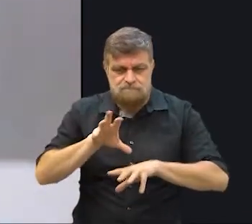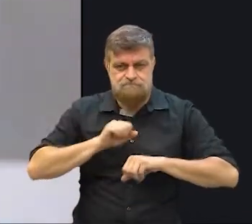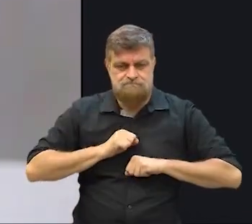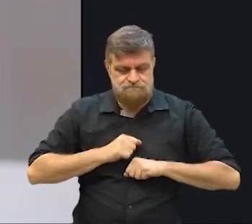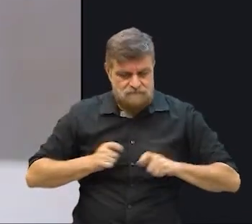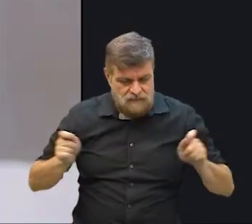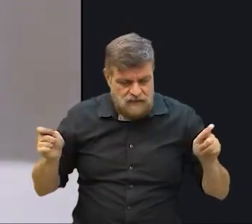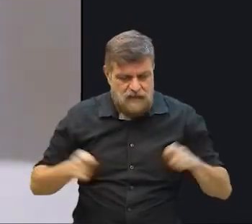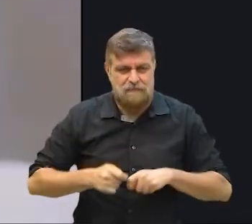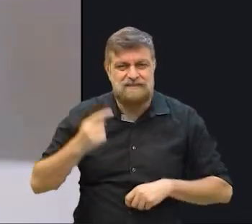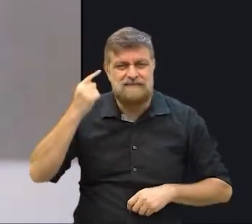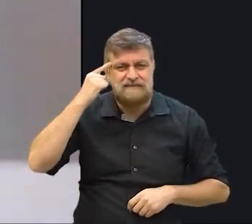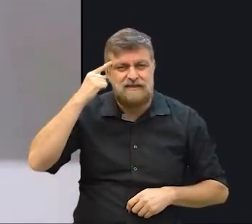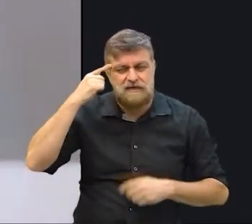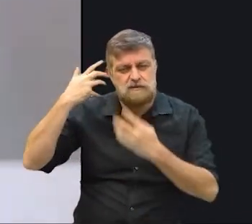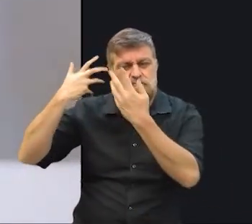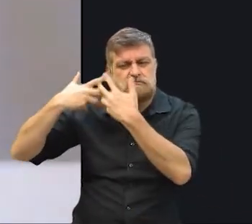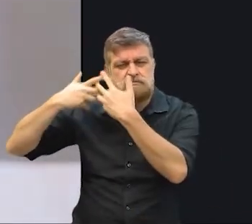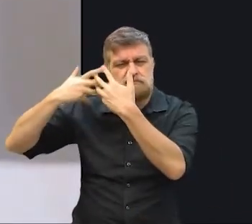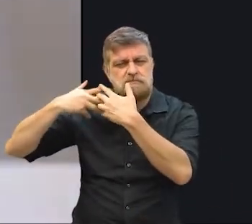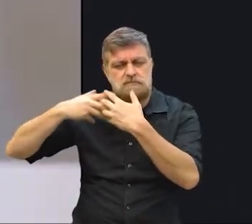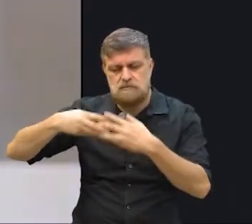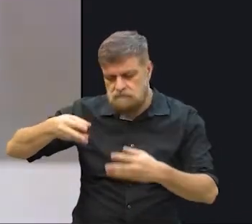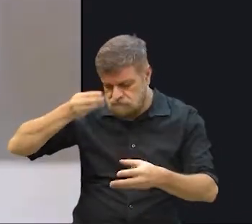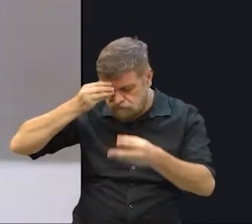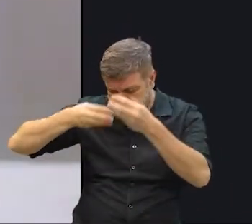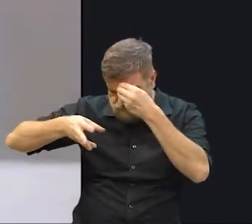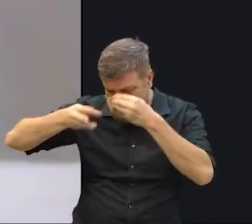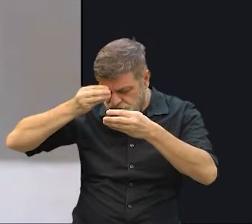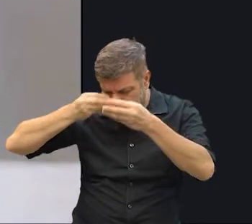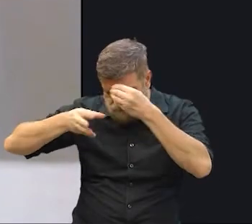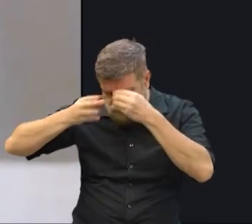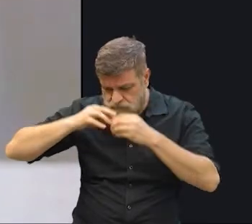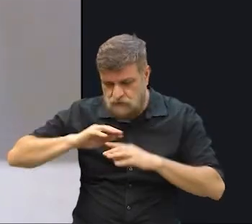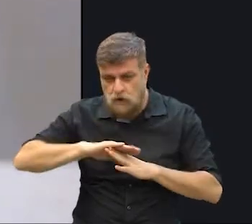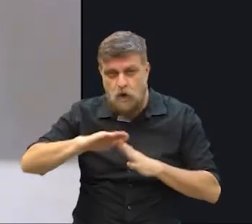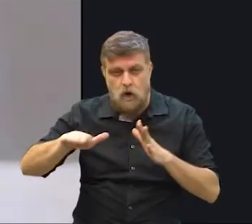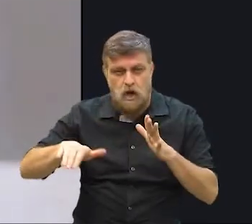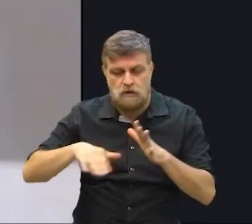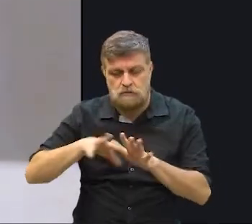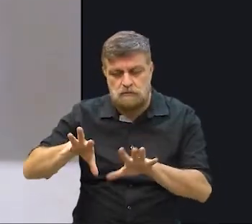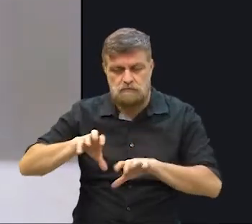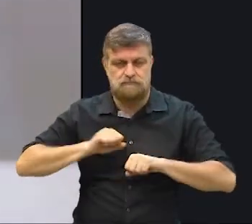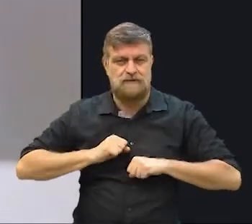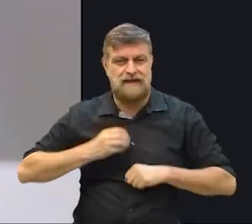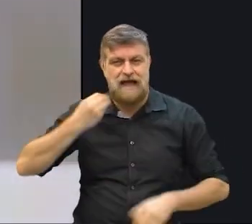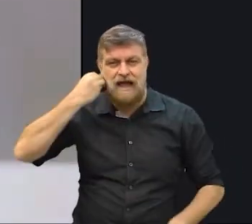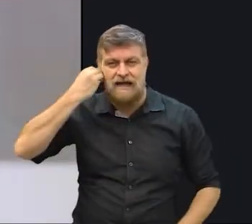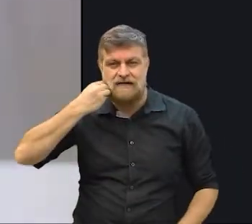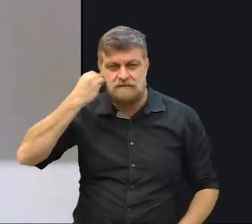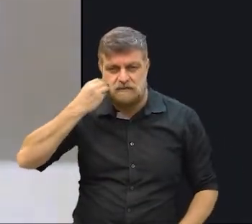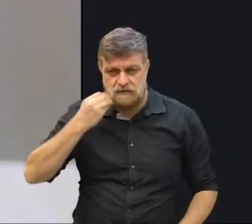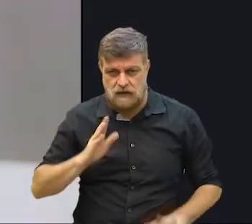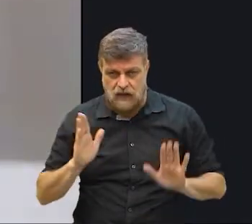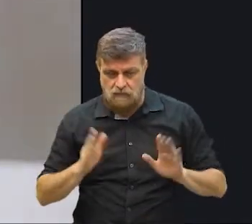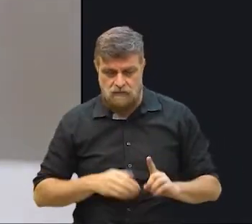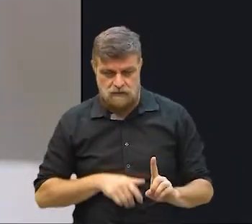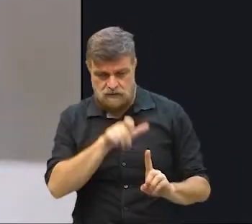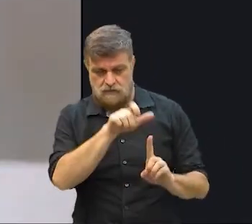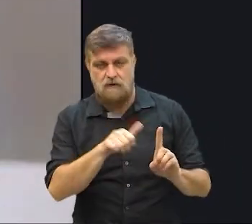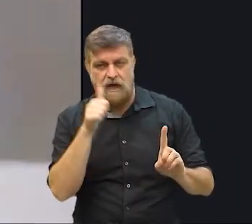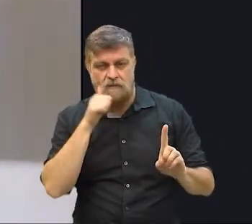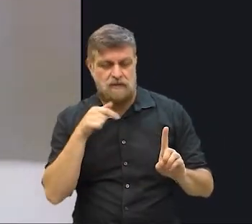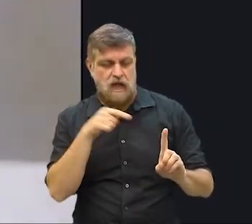a força é adquirida, a capacidade psicológica é adquirida, tudo isso é adquirido durante a